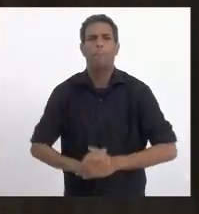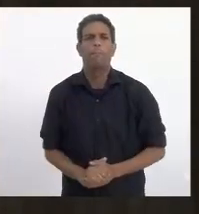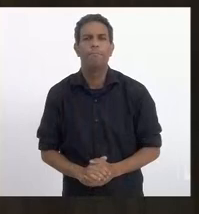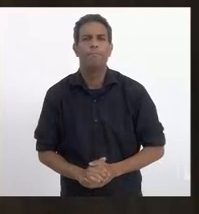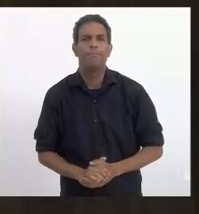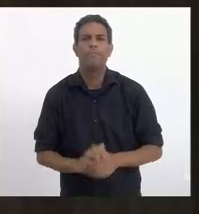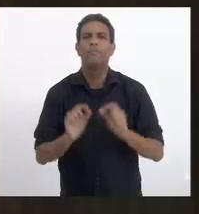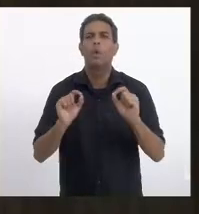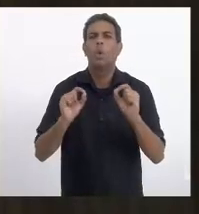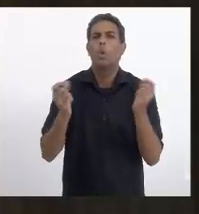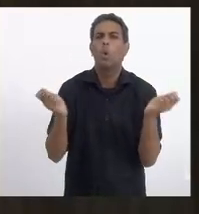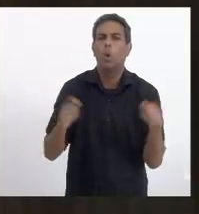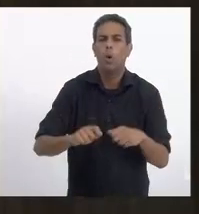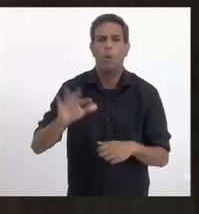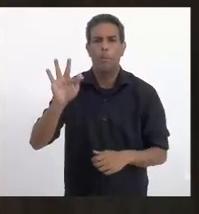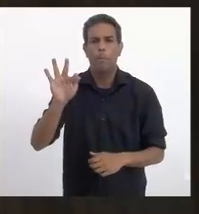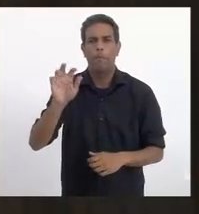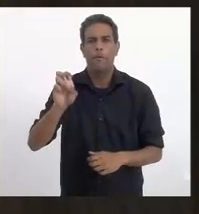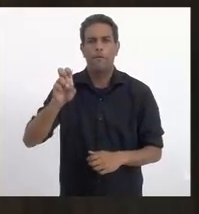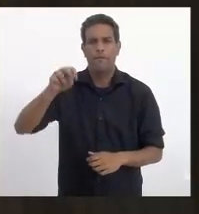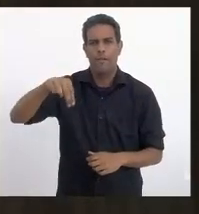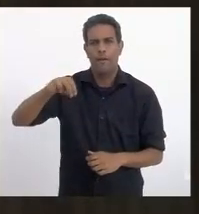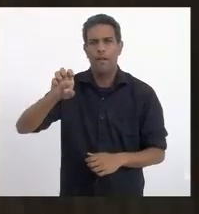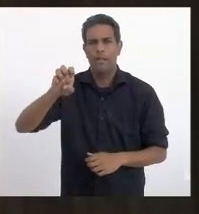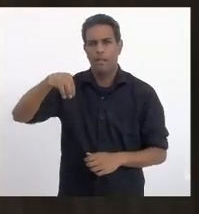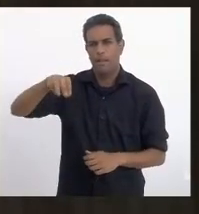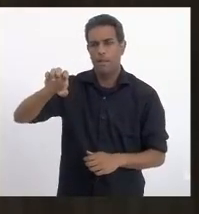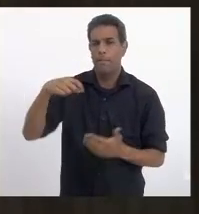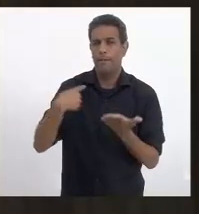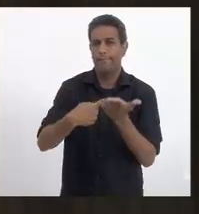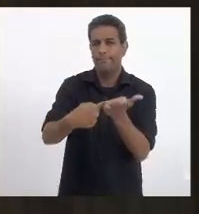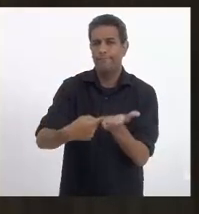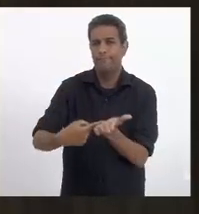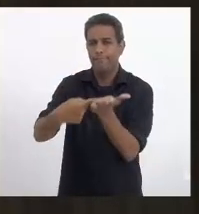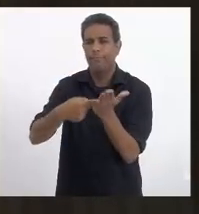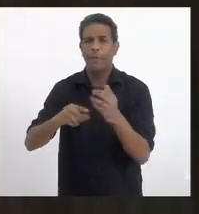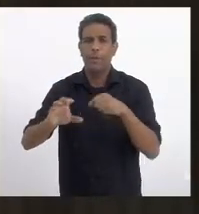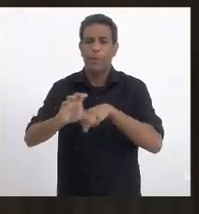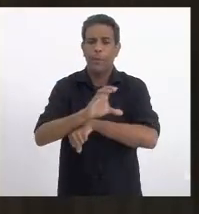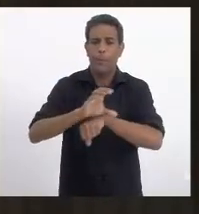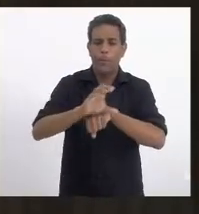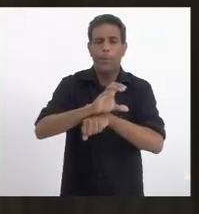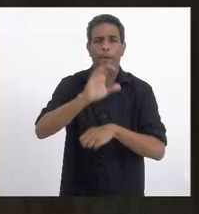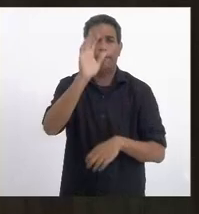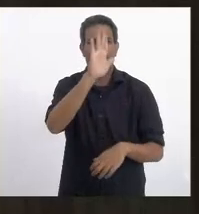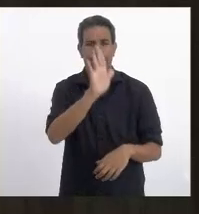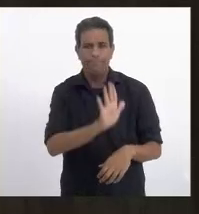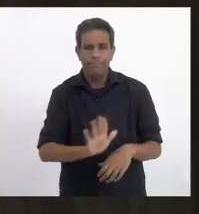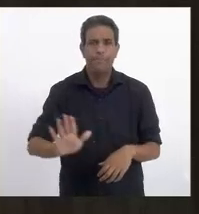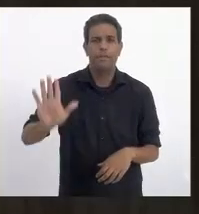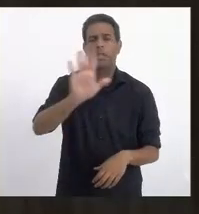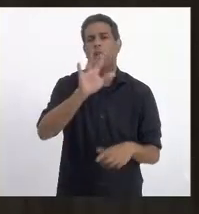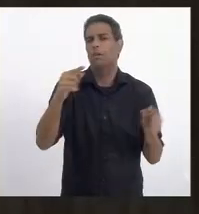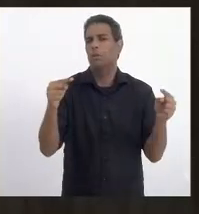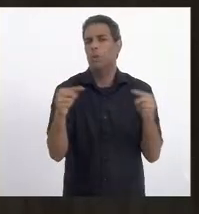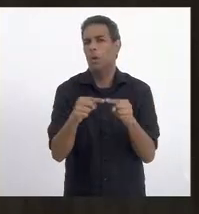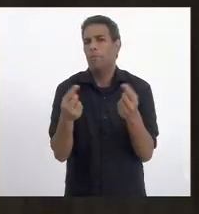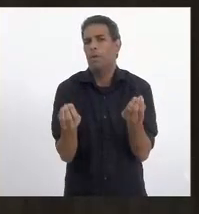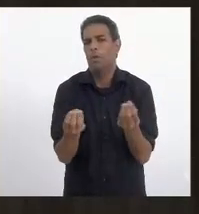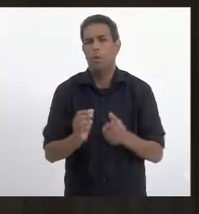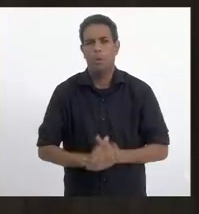é feito isso a feneme em acordo com o Conselho Nacional de comandantes Gerais